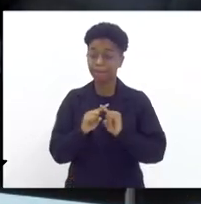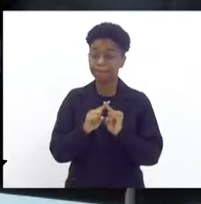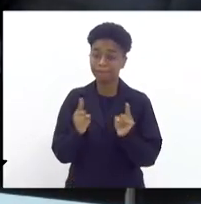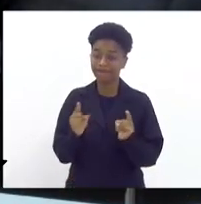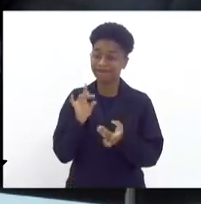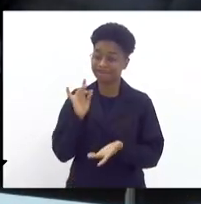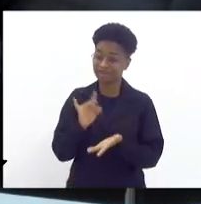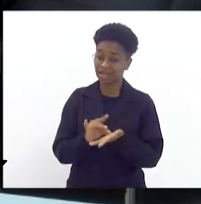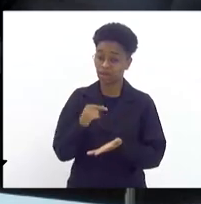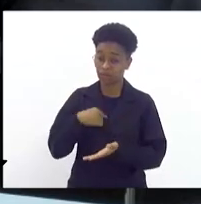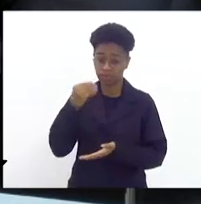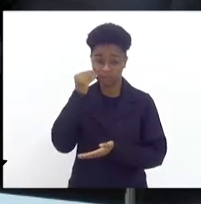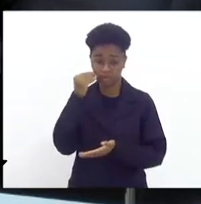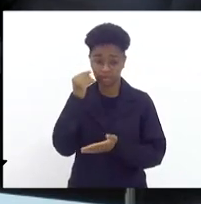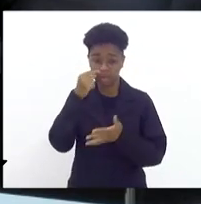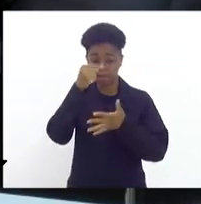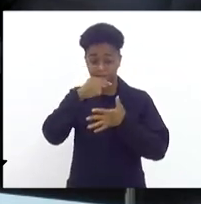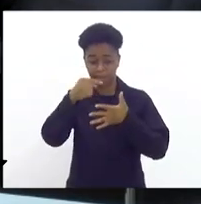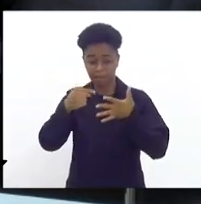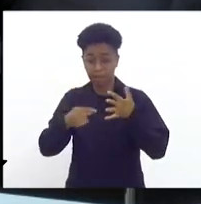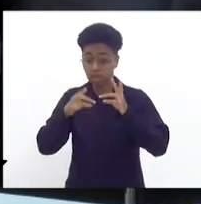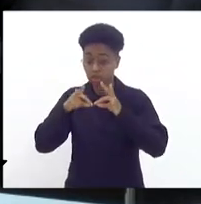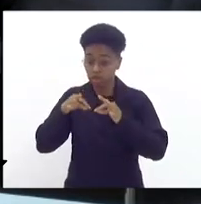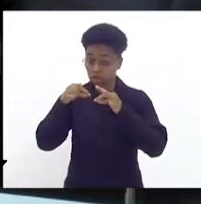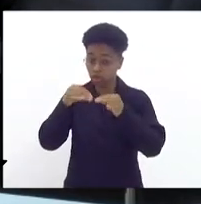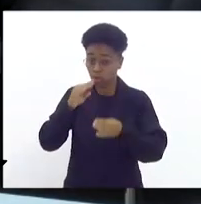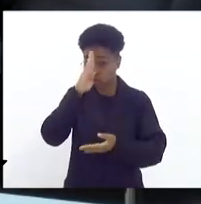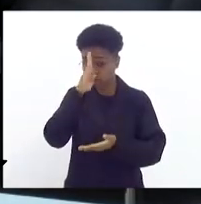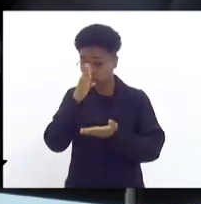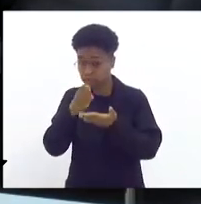quis incluir todas as crenças e todos